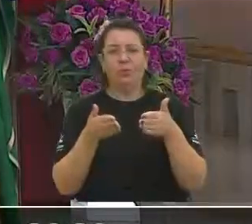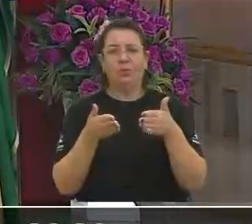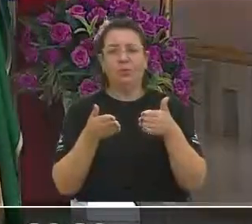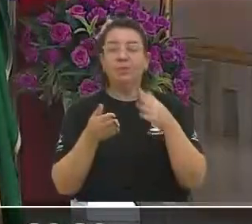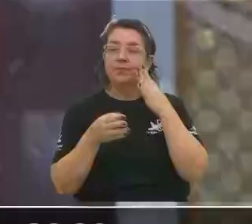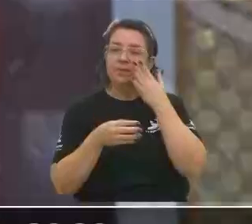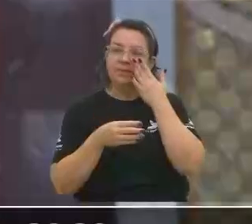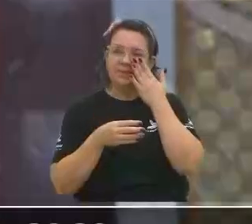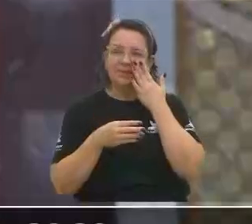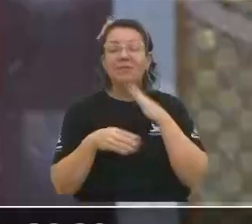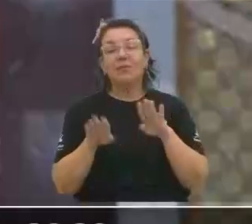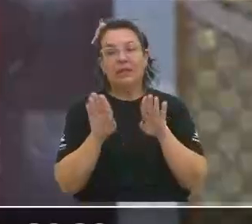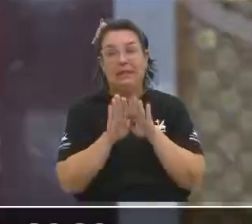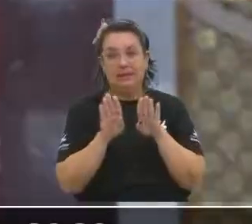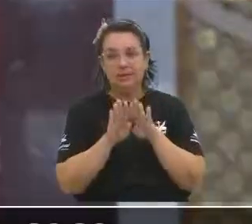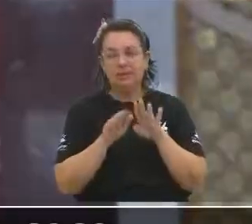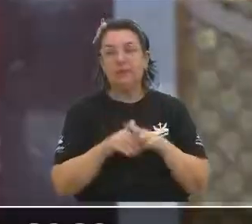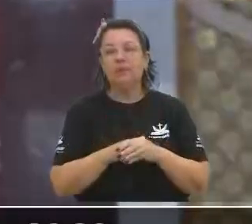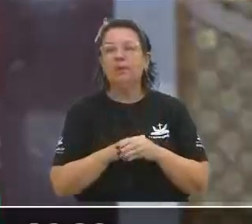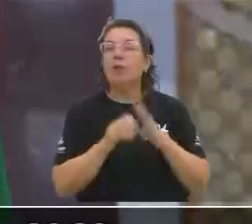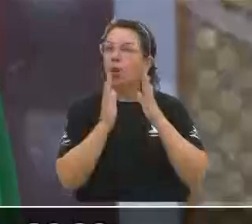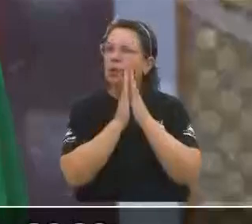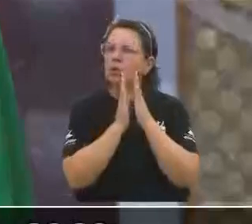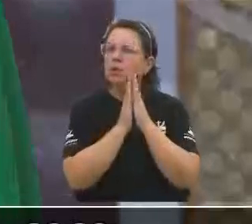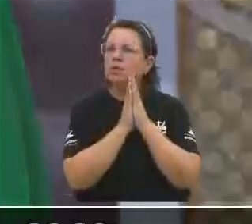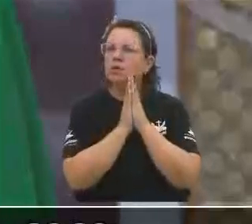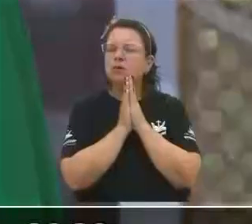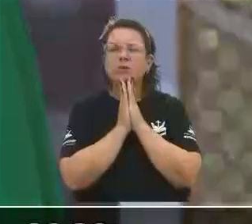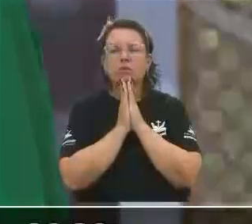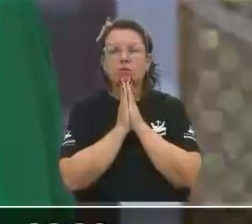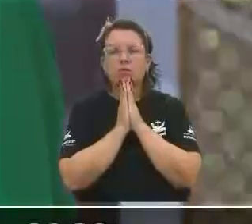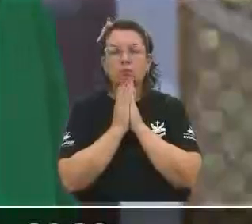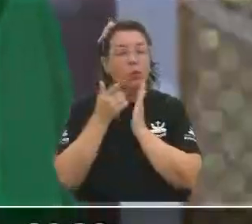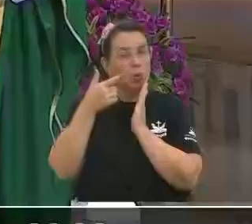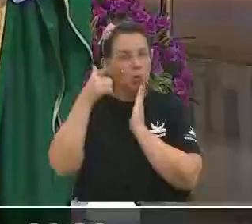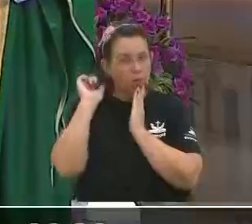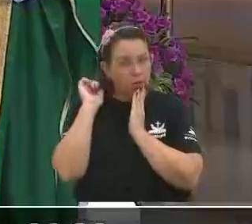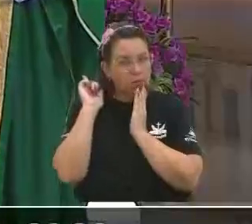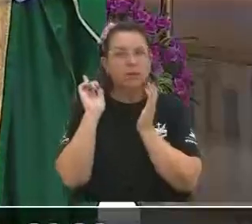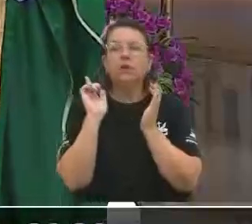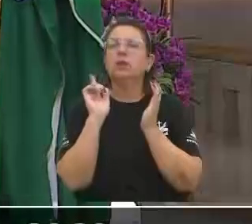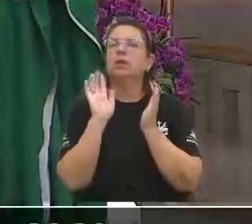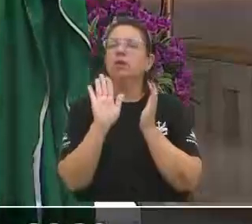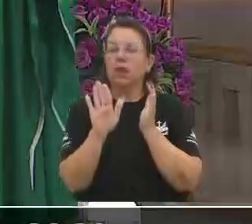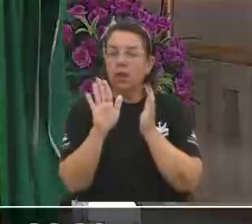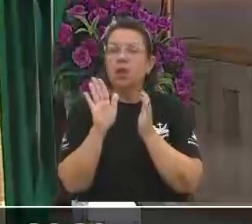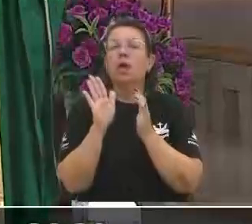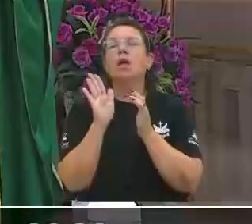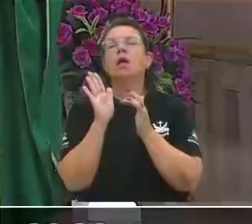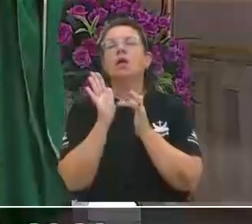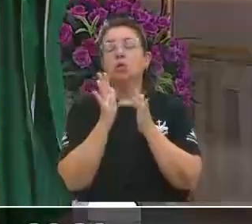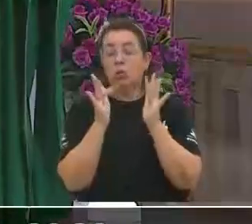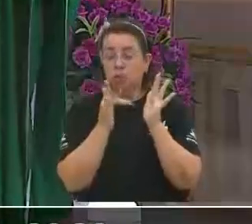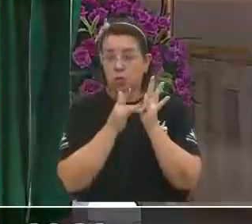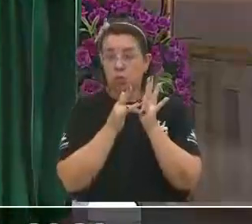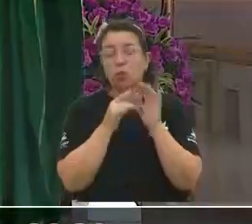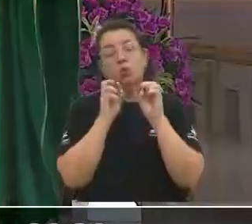da mesma forma a oração ontem para quem acompanhou